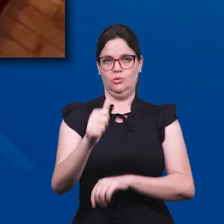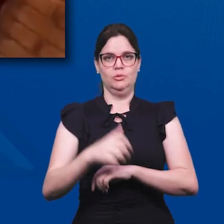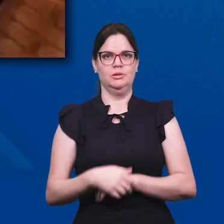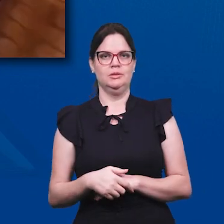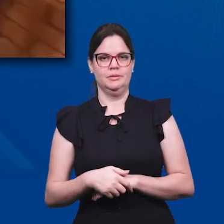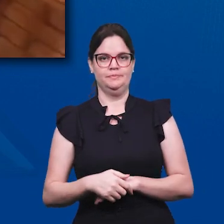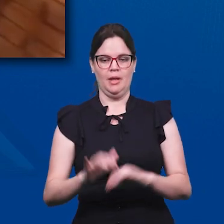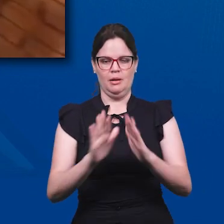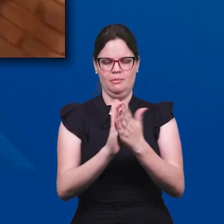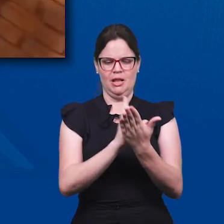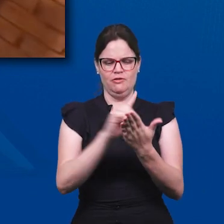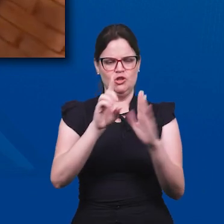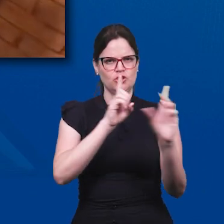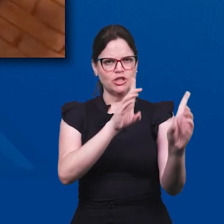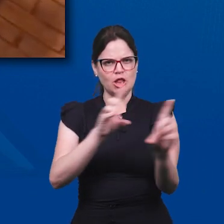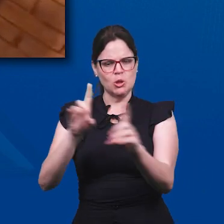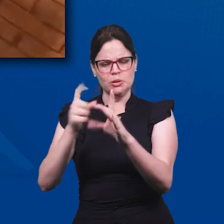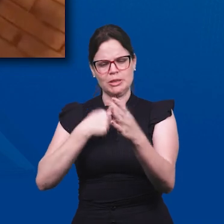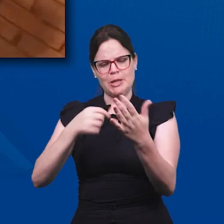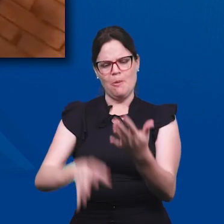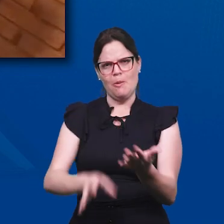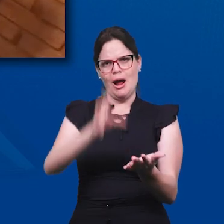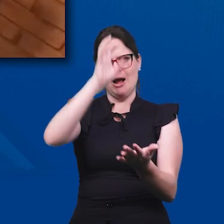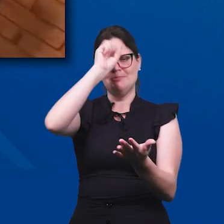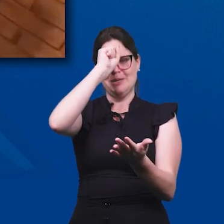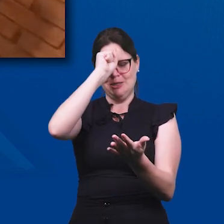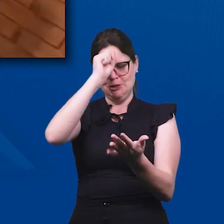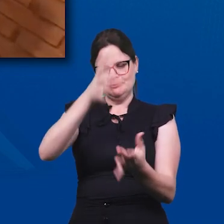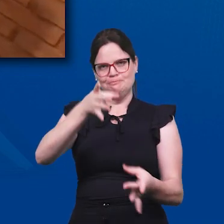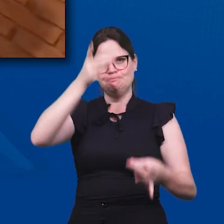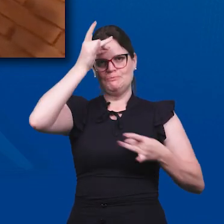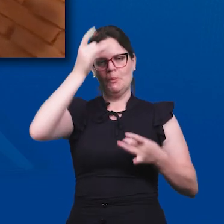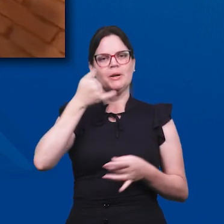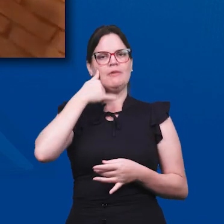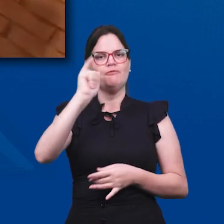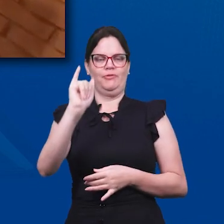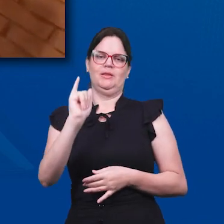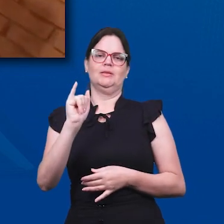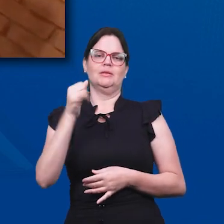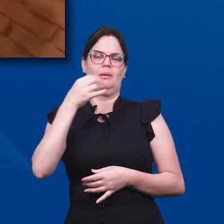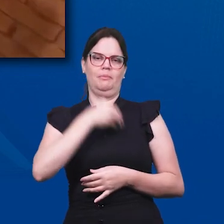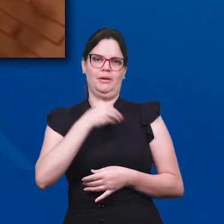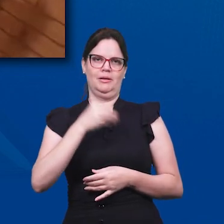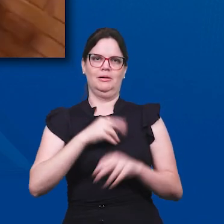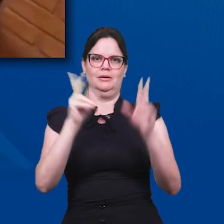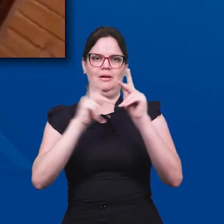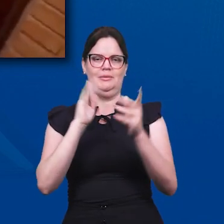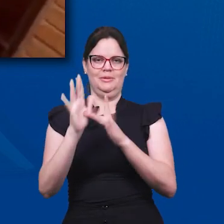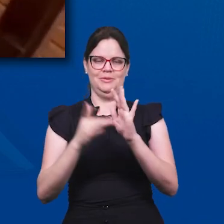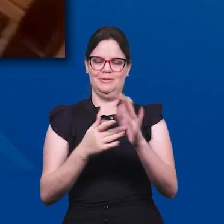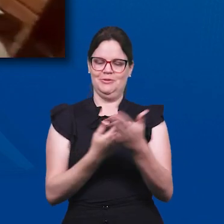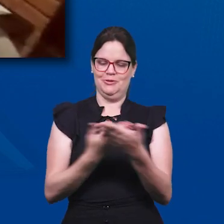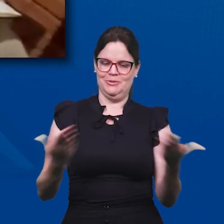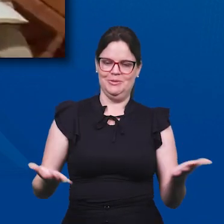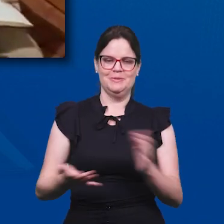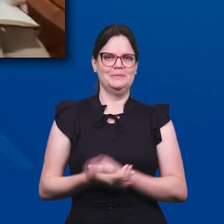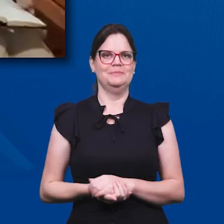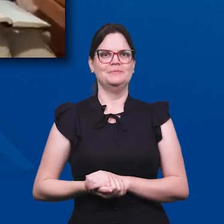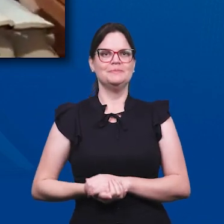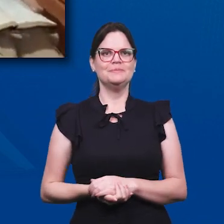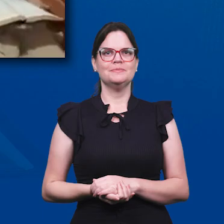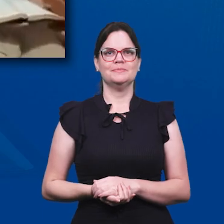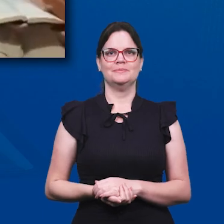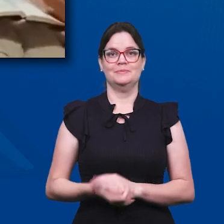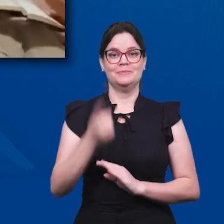Salmos 119, 11. Escondi a tua palavra no meu coração para eu não pecar contra ti. A paz